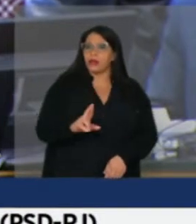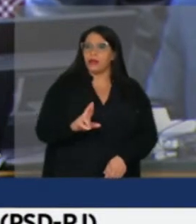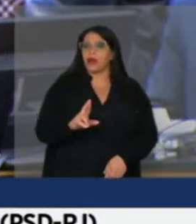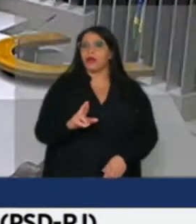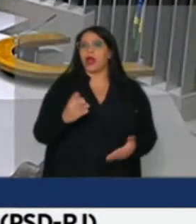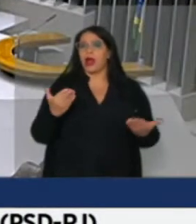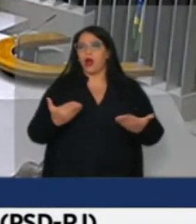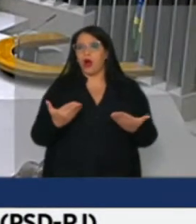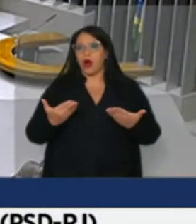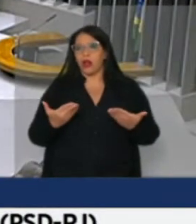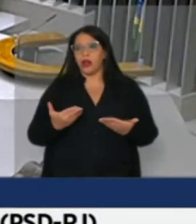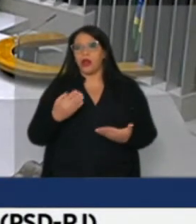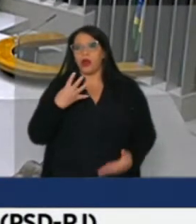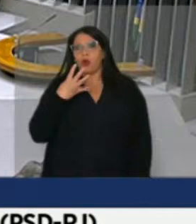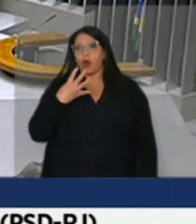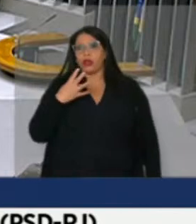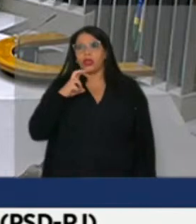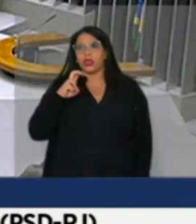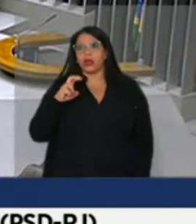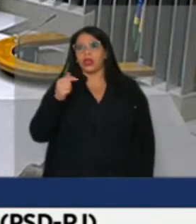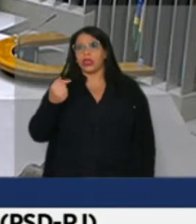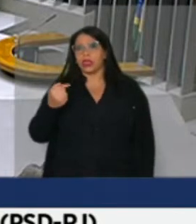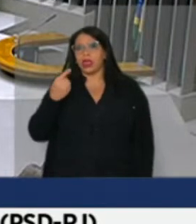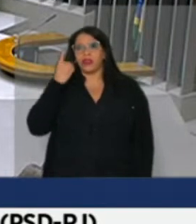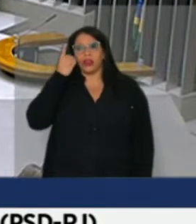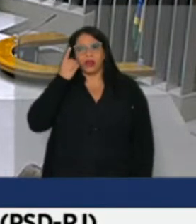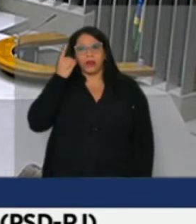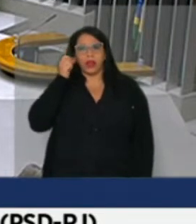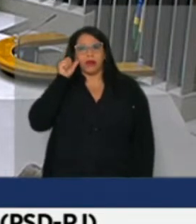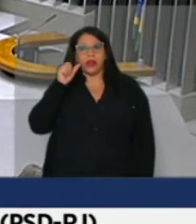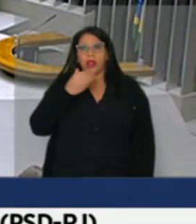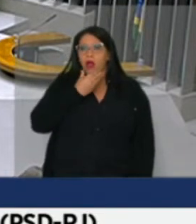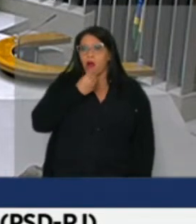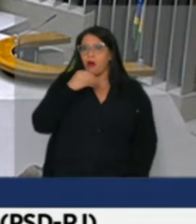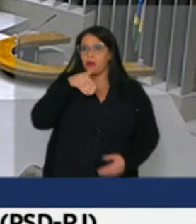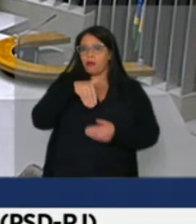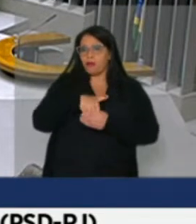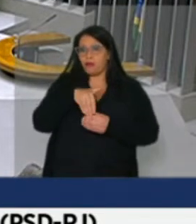agora, 457 deputadas e deputados votaram